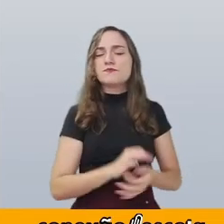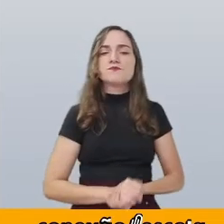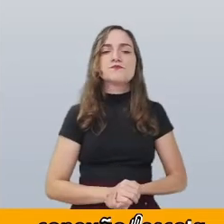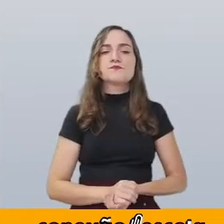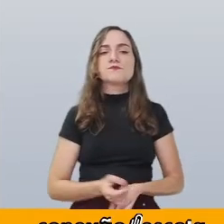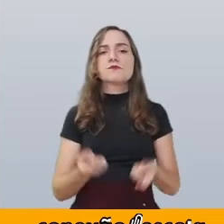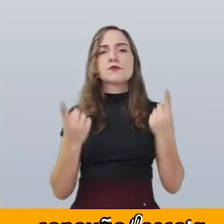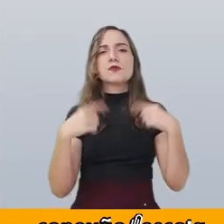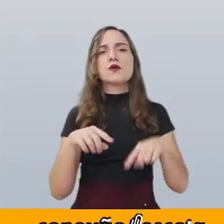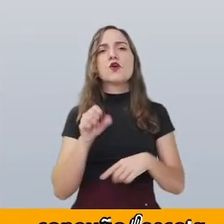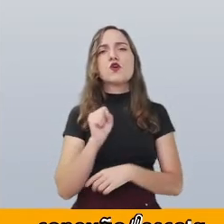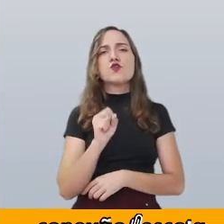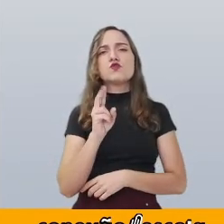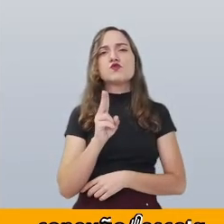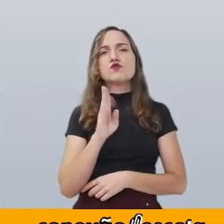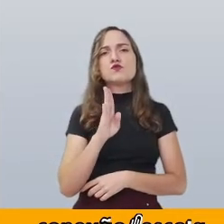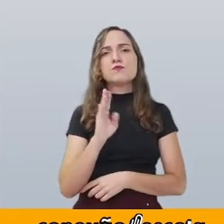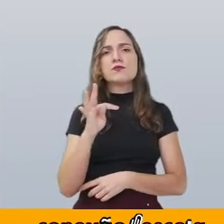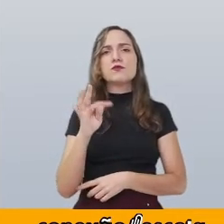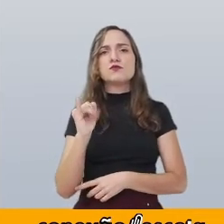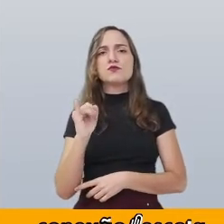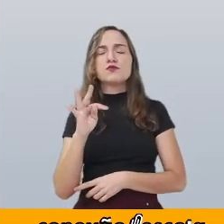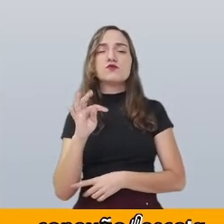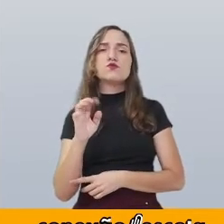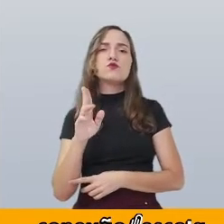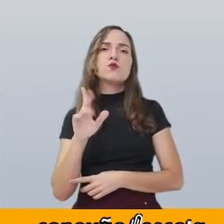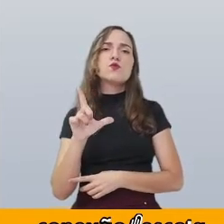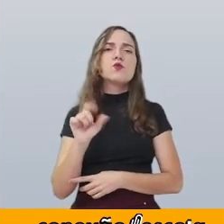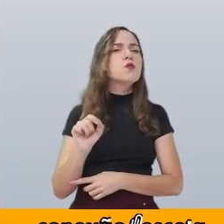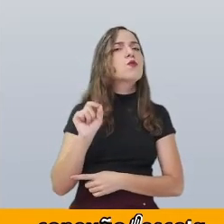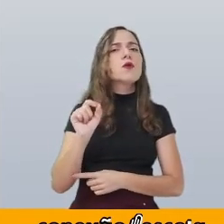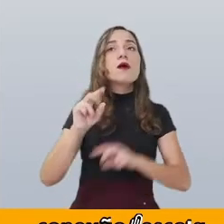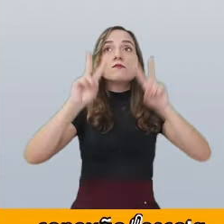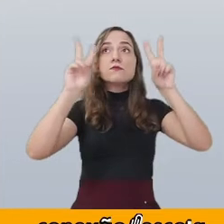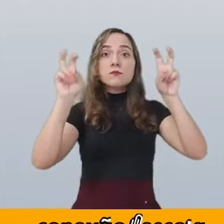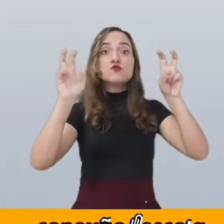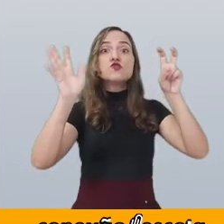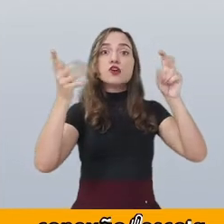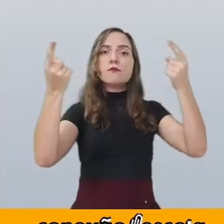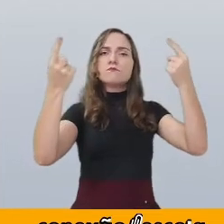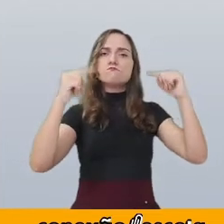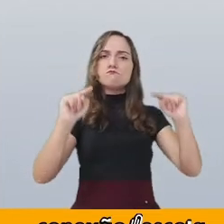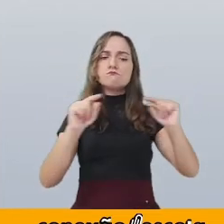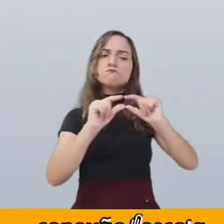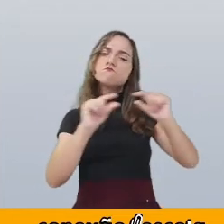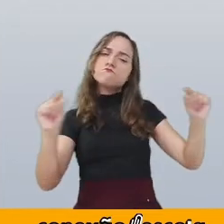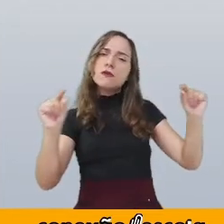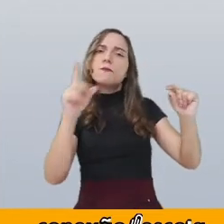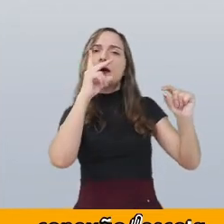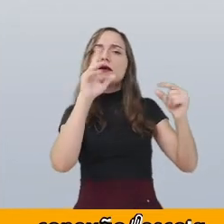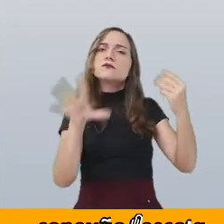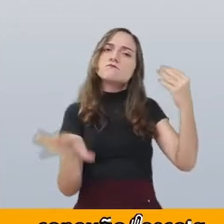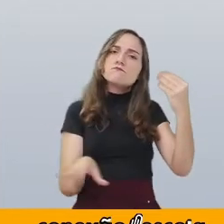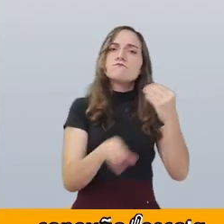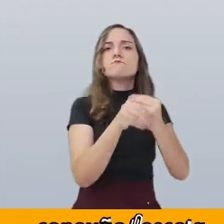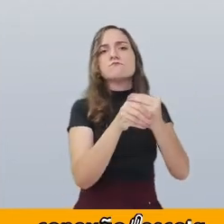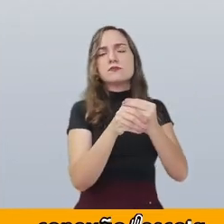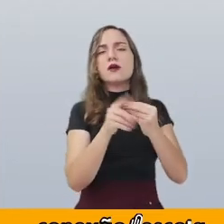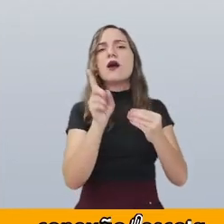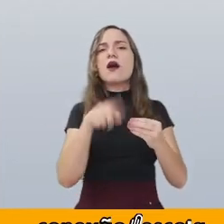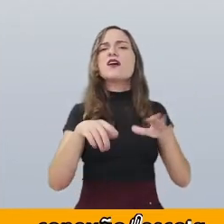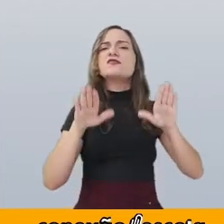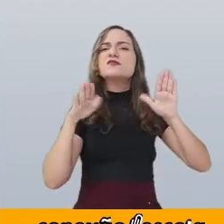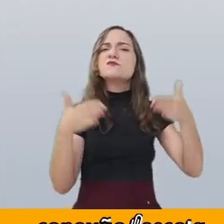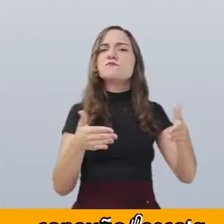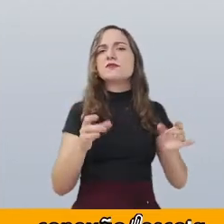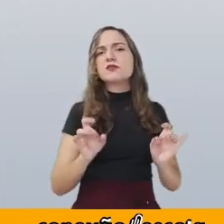Já o subtítulo é o título secundário de uma reportagem. Ele é mais